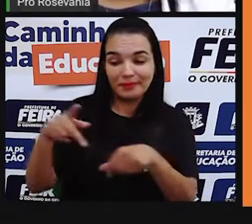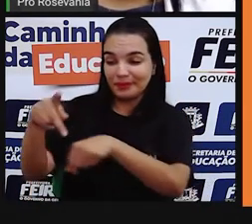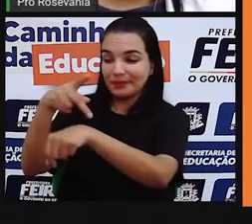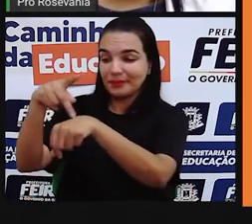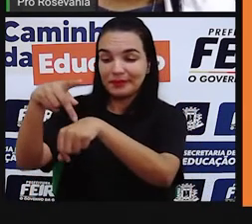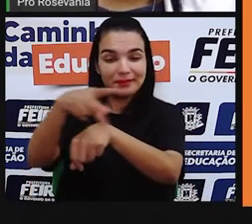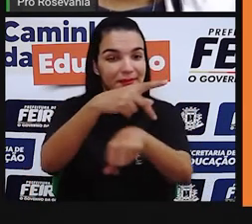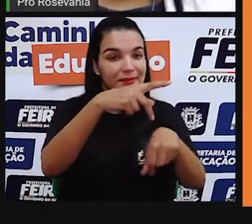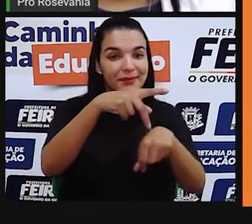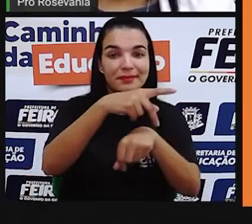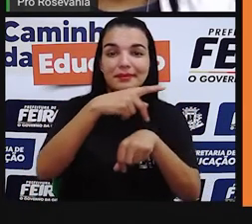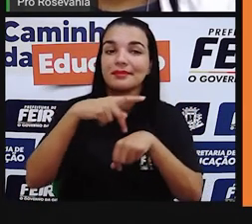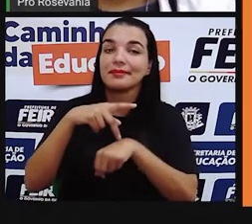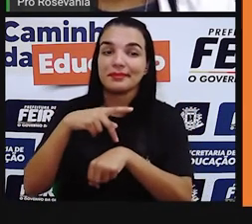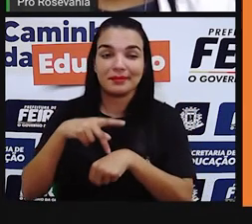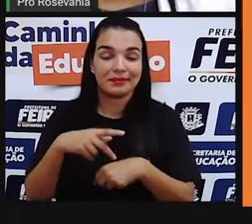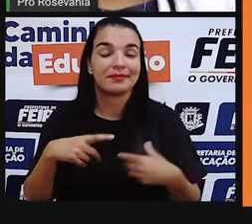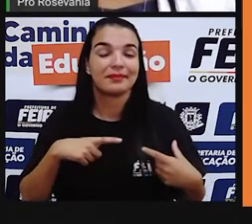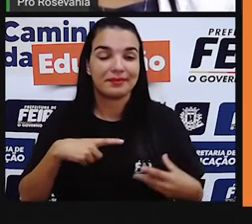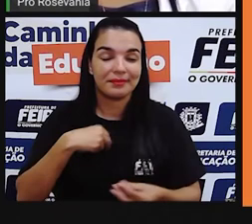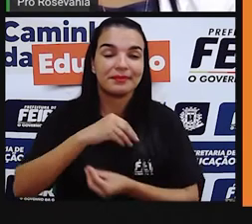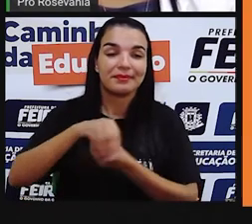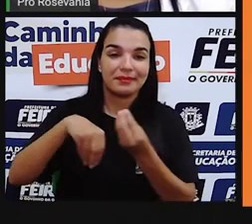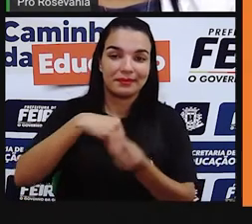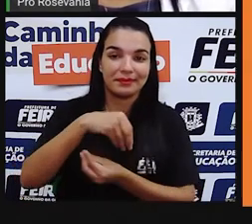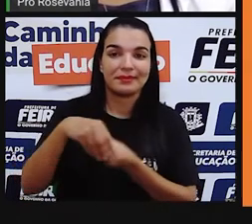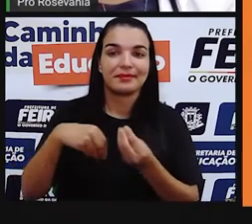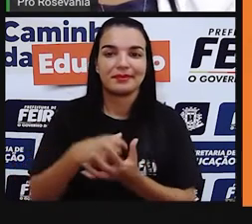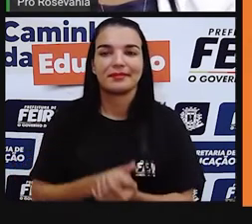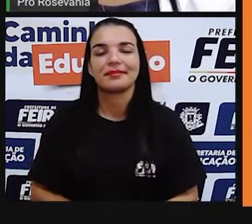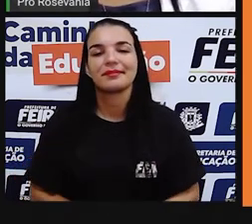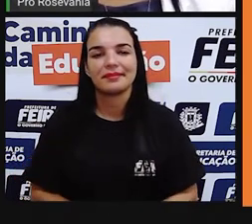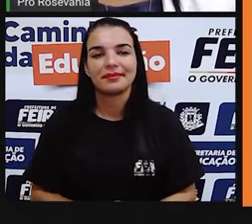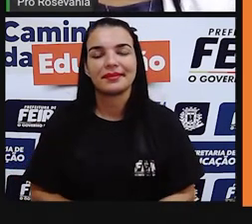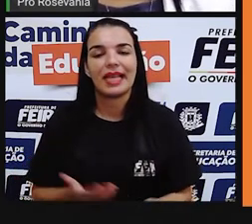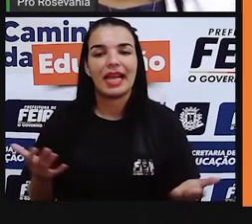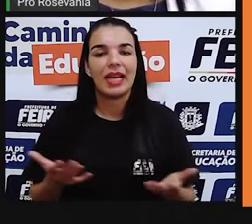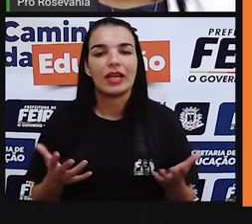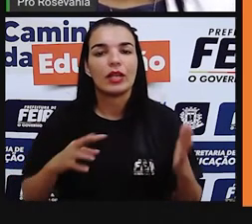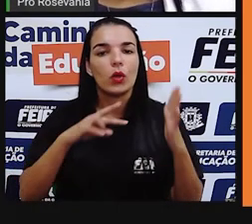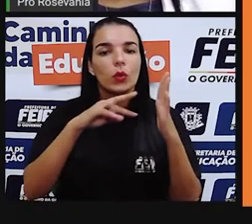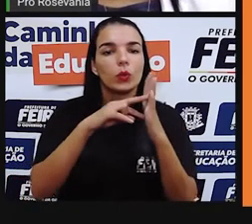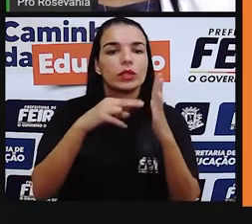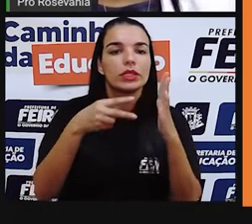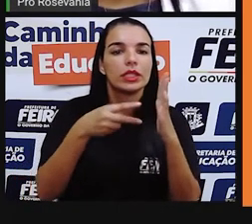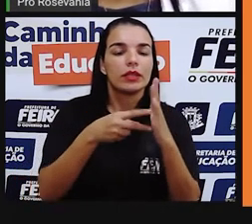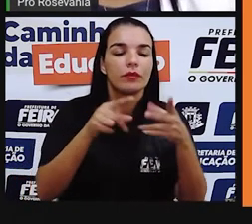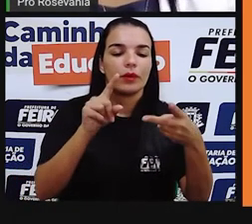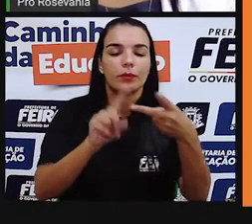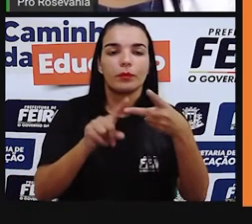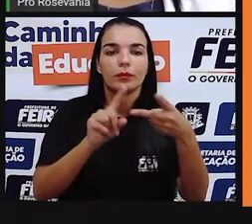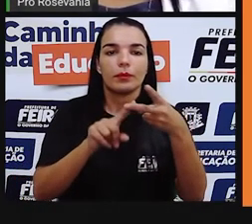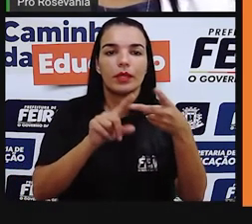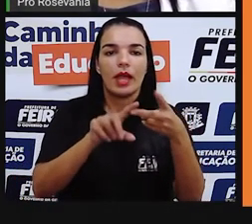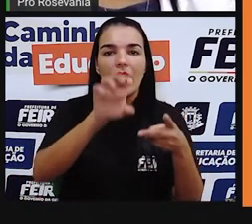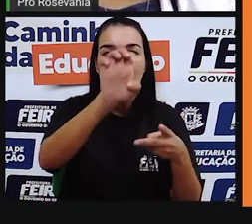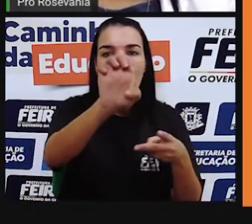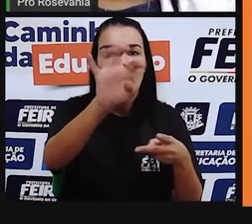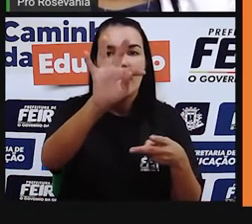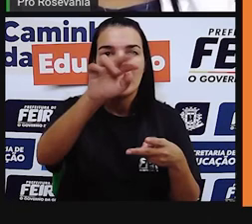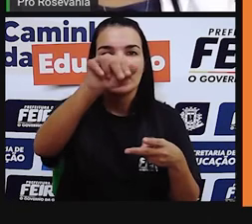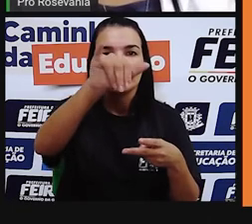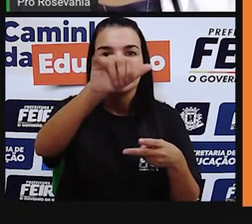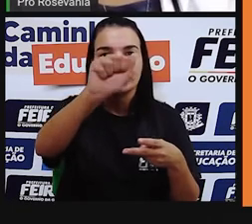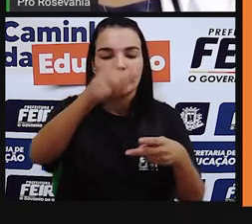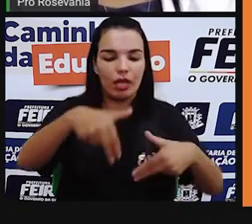aí, você vai encontrar brasileiro parecido com ele, né? Então, quanto lá falando do conceito genético, aqui a